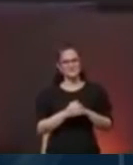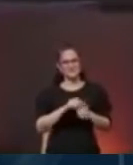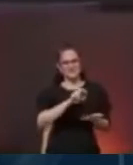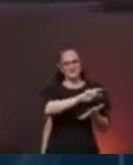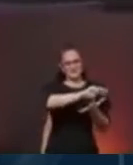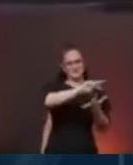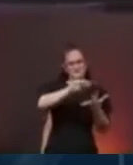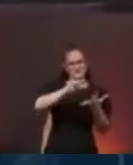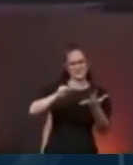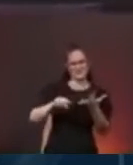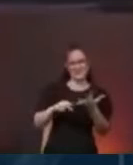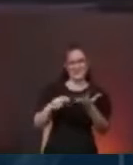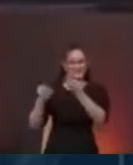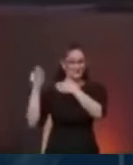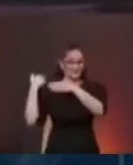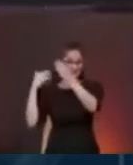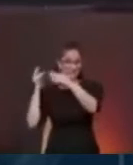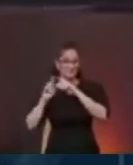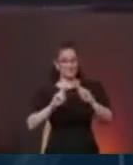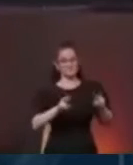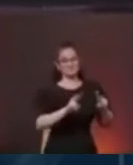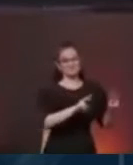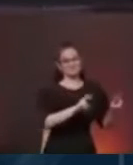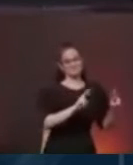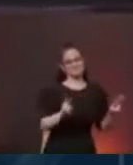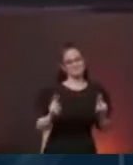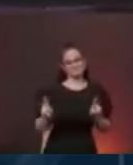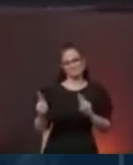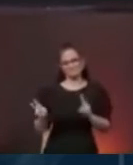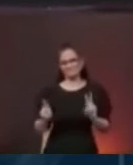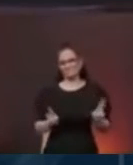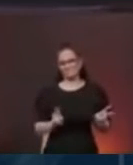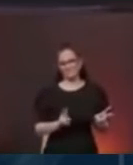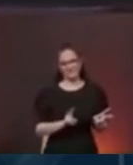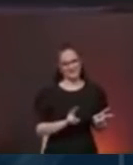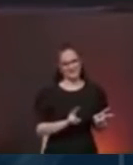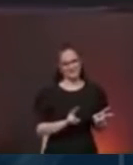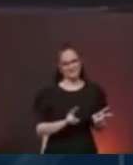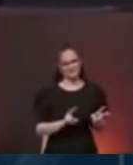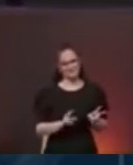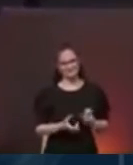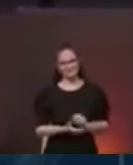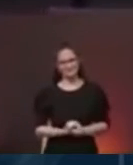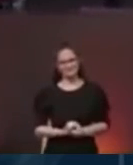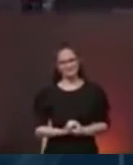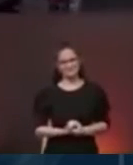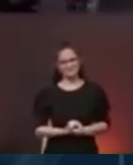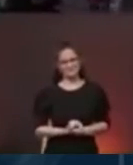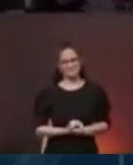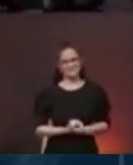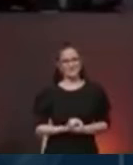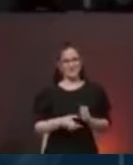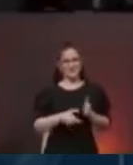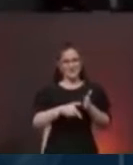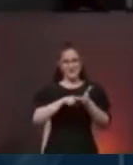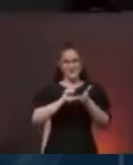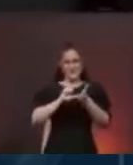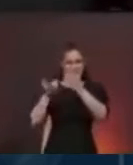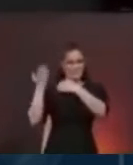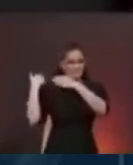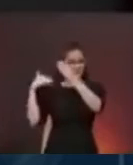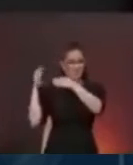Namorou. É, o pessoal namorou. Não esquece isso aí, não é? Nós não tínhamos nada e eram muito